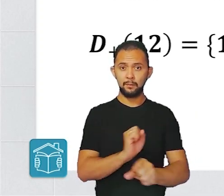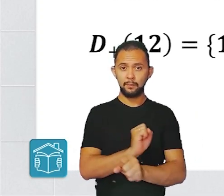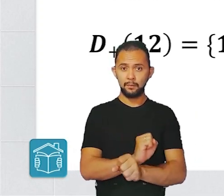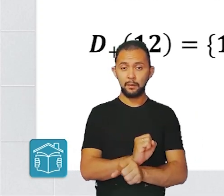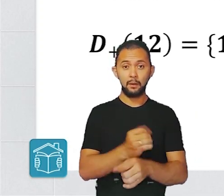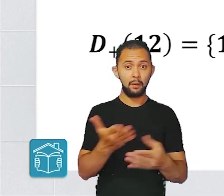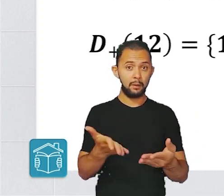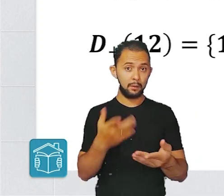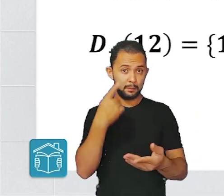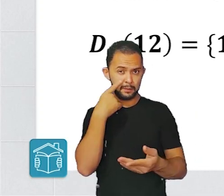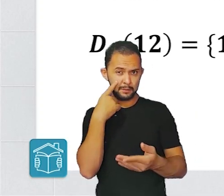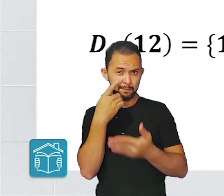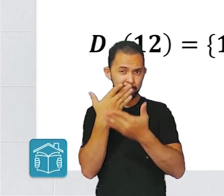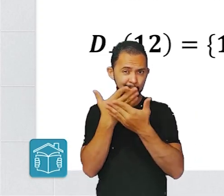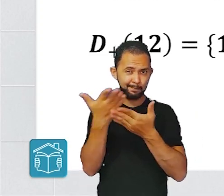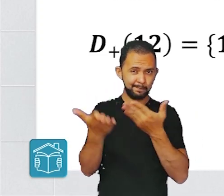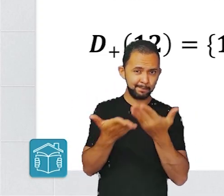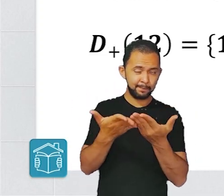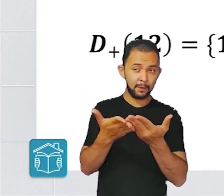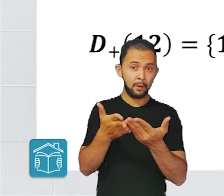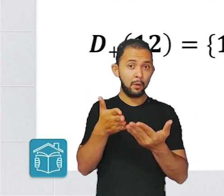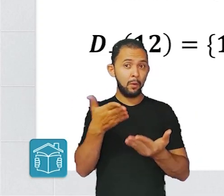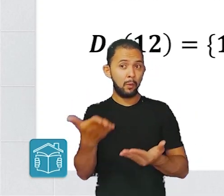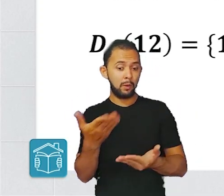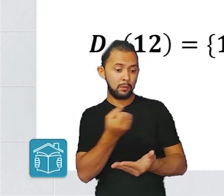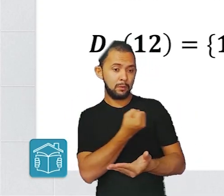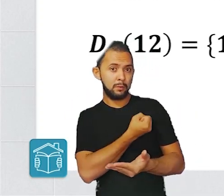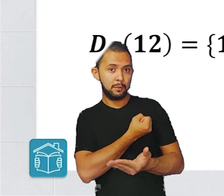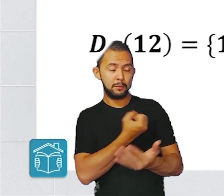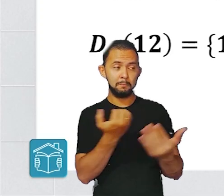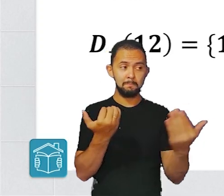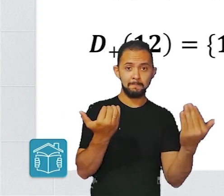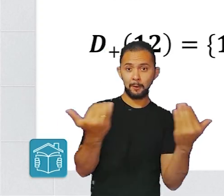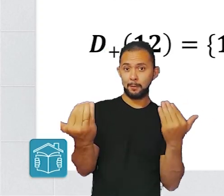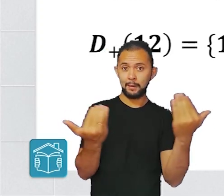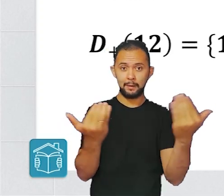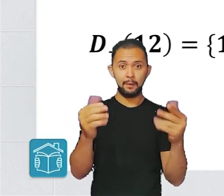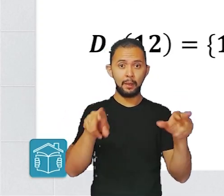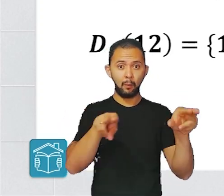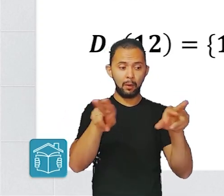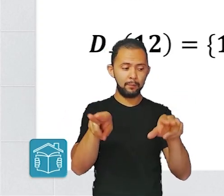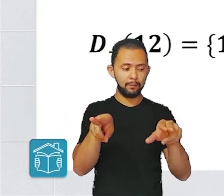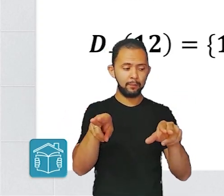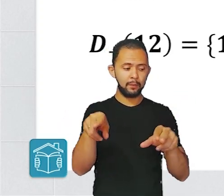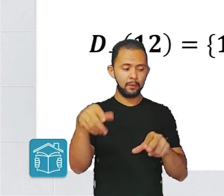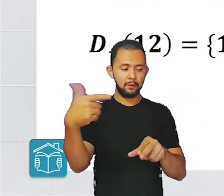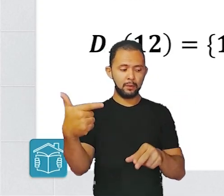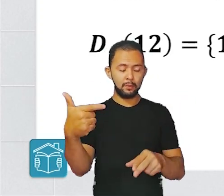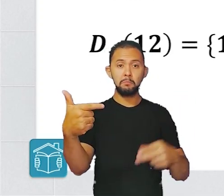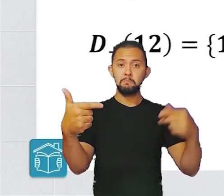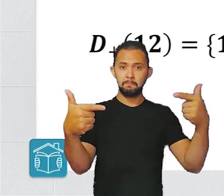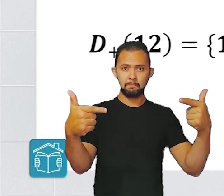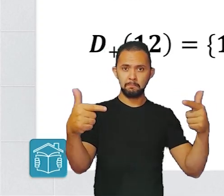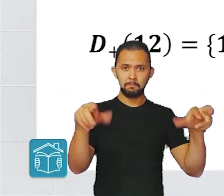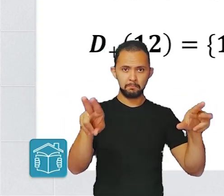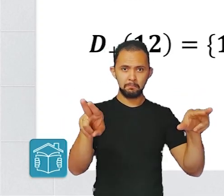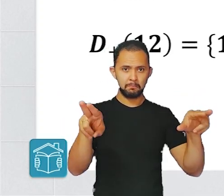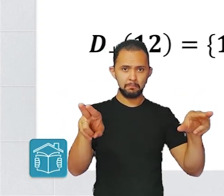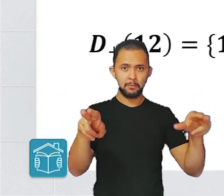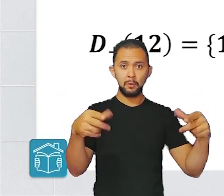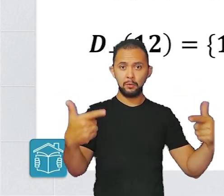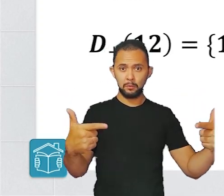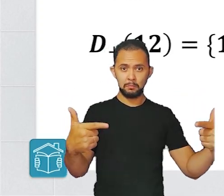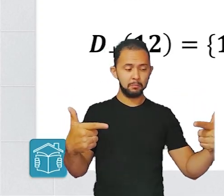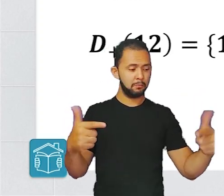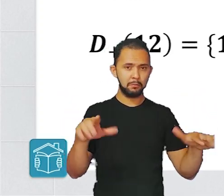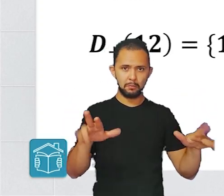que é que você vai observar? Quais são os números que aparecem nos dois ao mesmo tempo? Aqui nós temos o 2, aqui também nós temos o 2, aqui nós temos o